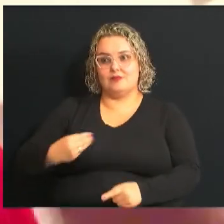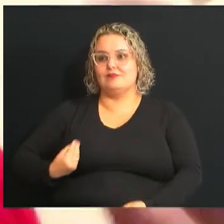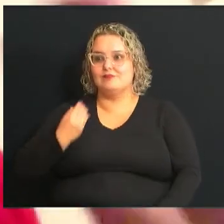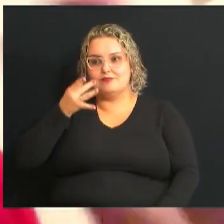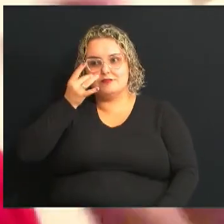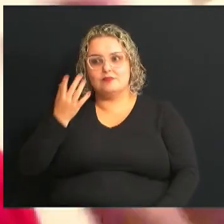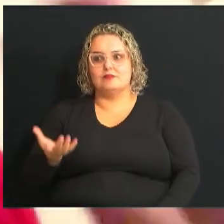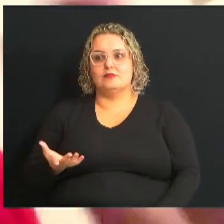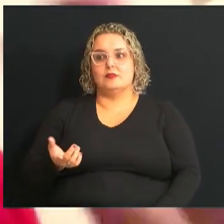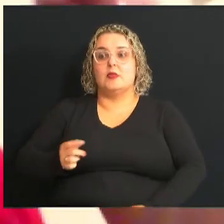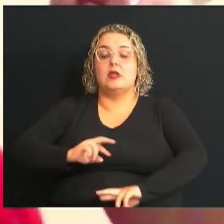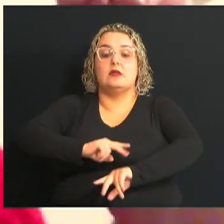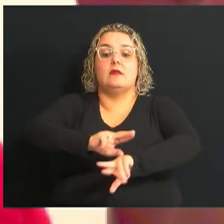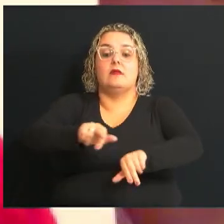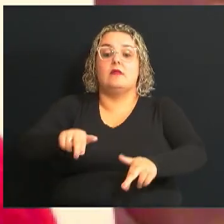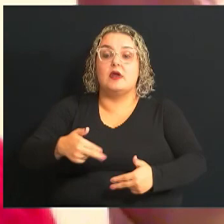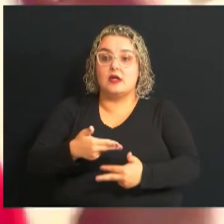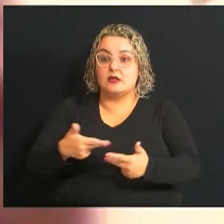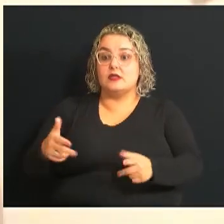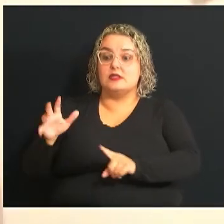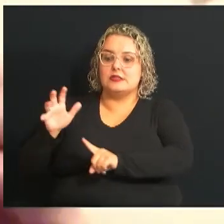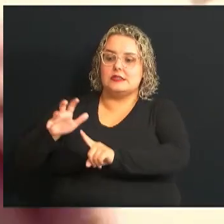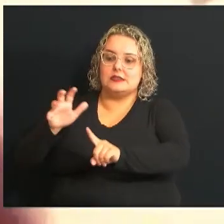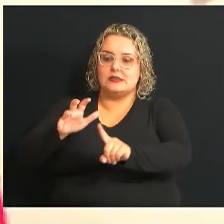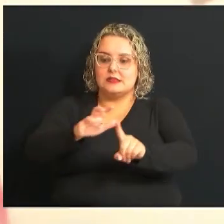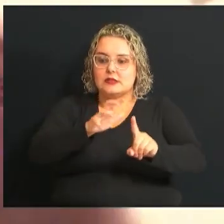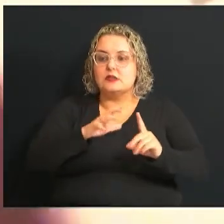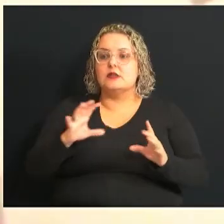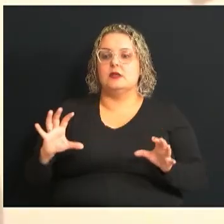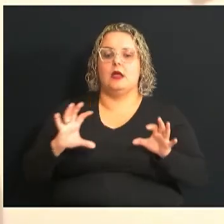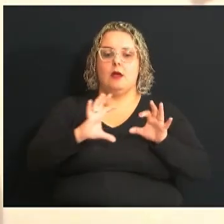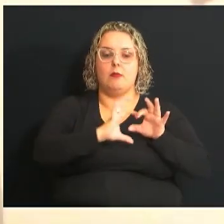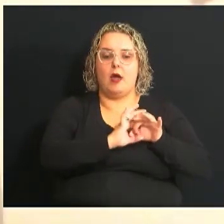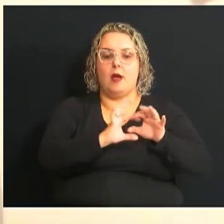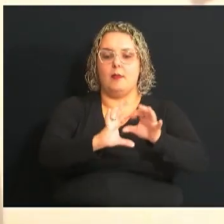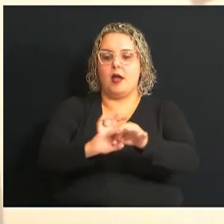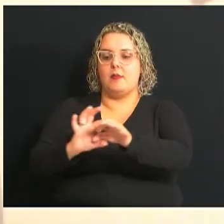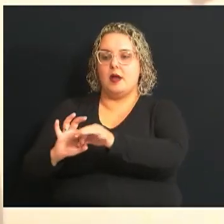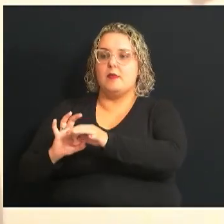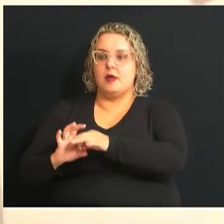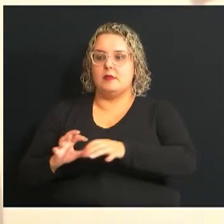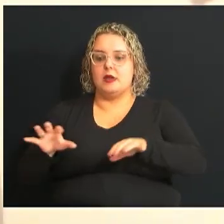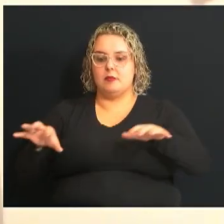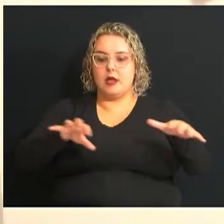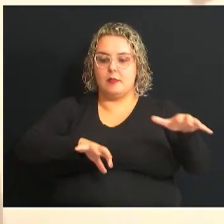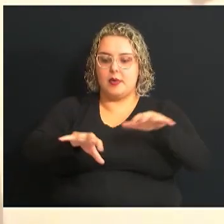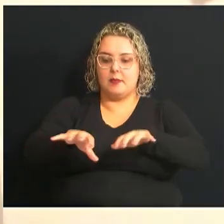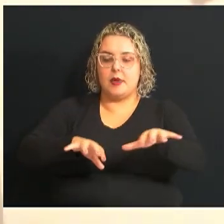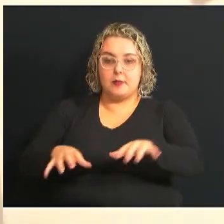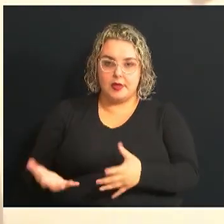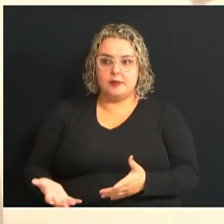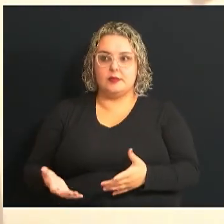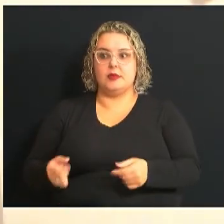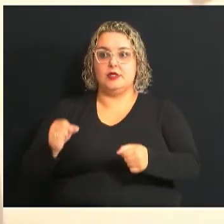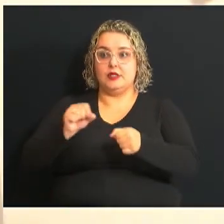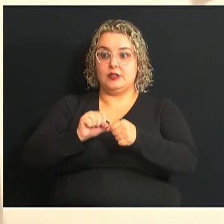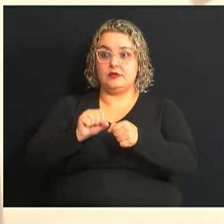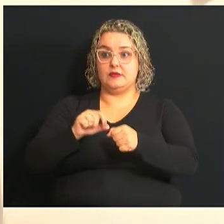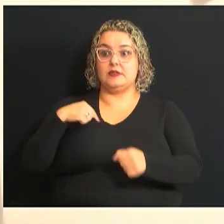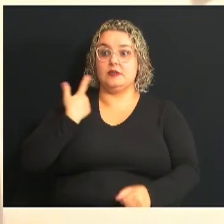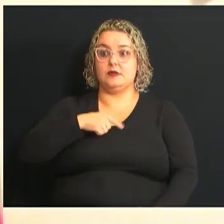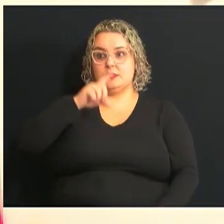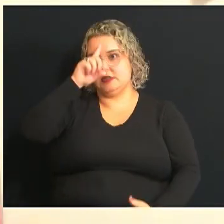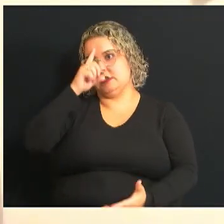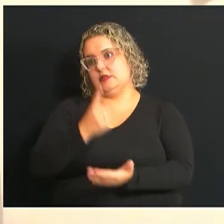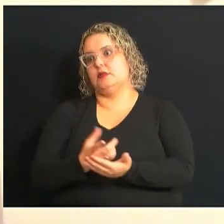foram várias coisas que foram unindo nesse grande quebra-cabeça, né? Que fizeram a gente tomar essa decisão.